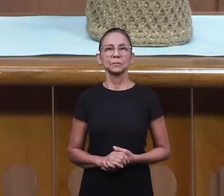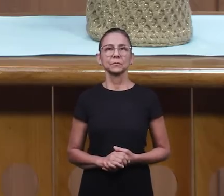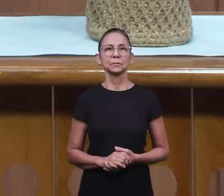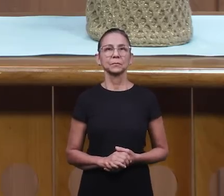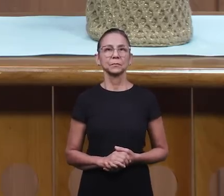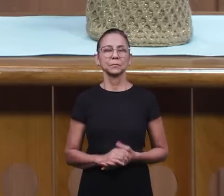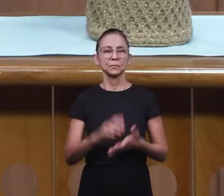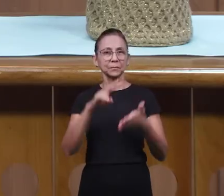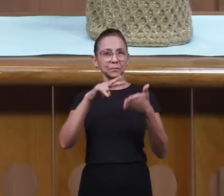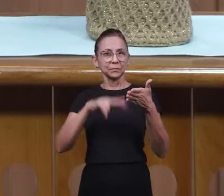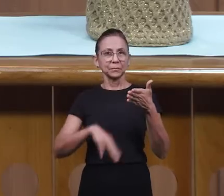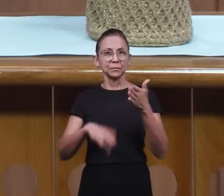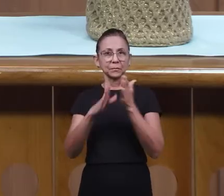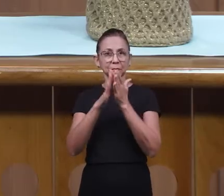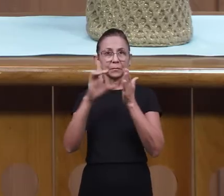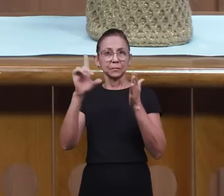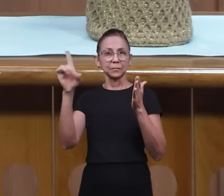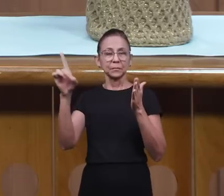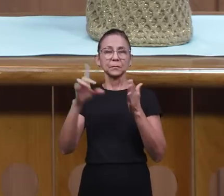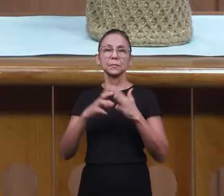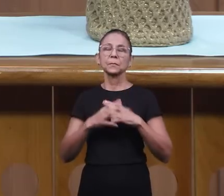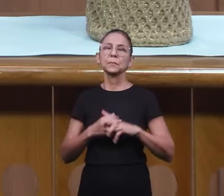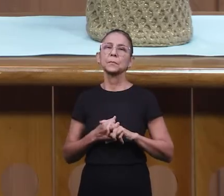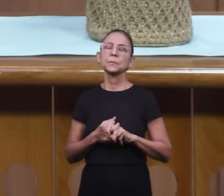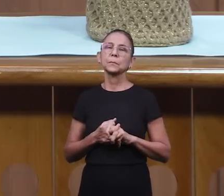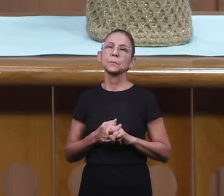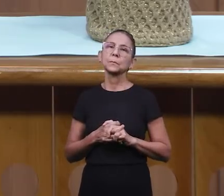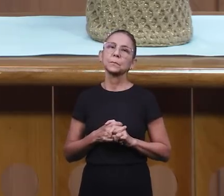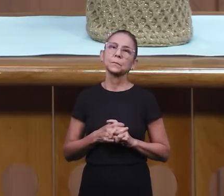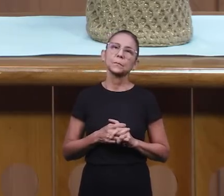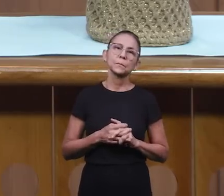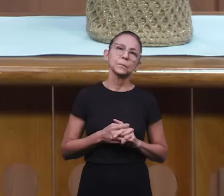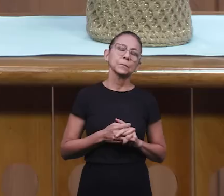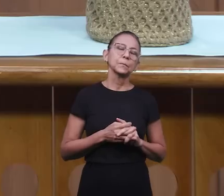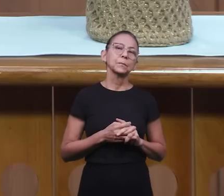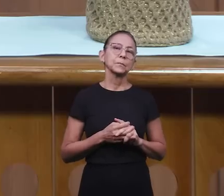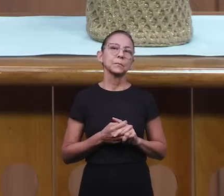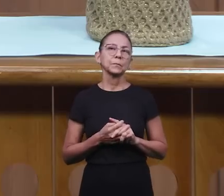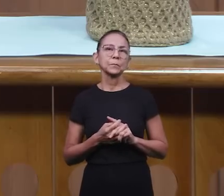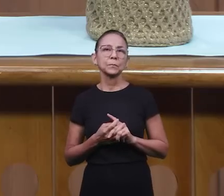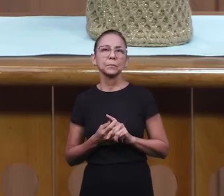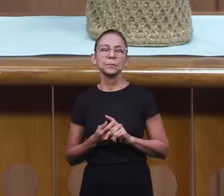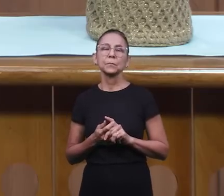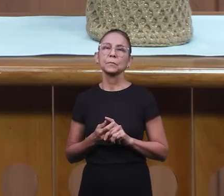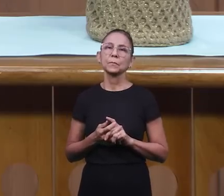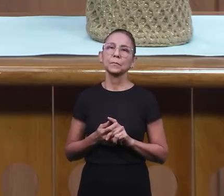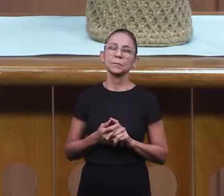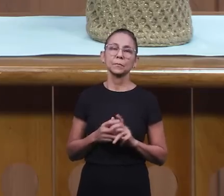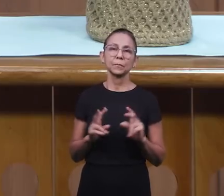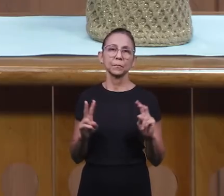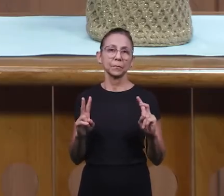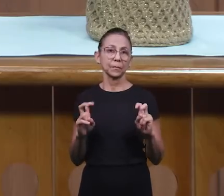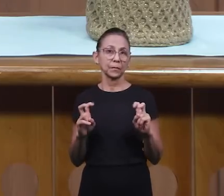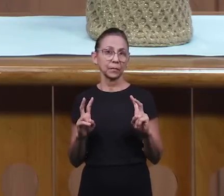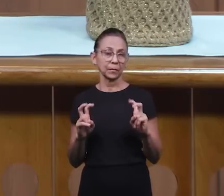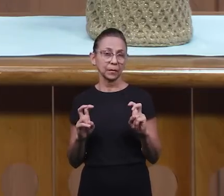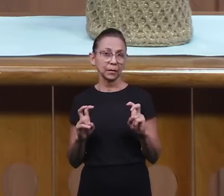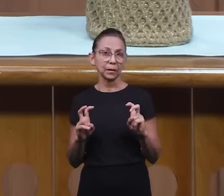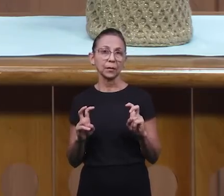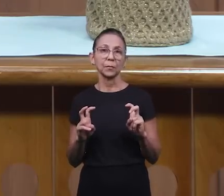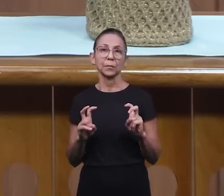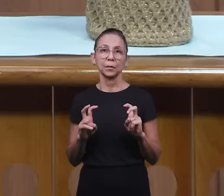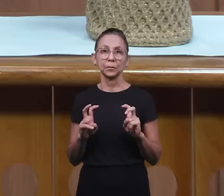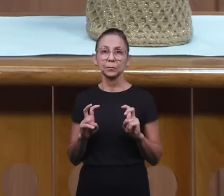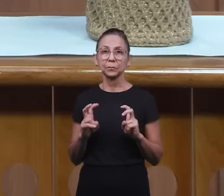convidar para nós lermos a Palavra do Senhor para falarmos a respeito de um tema que